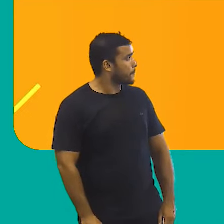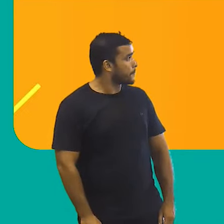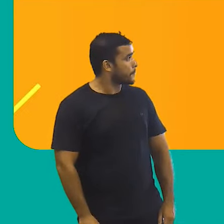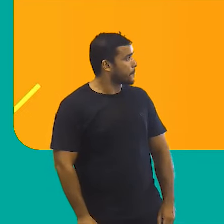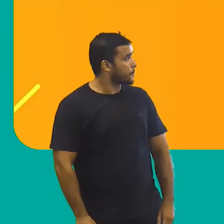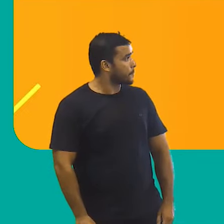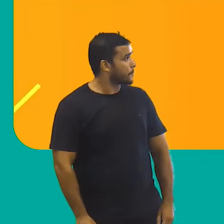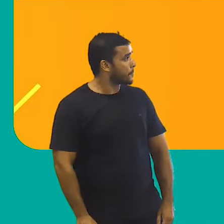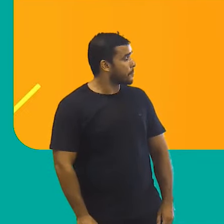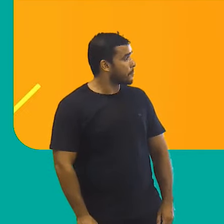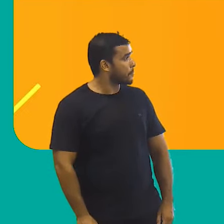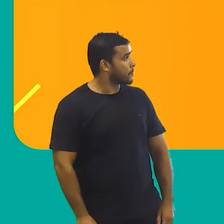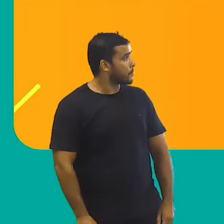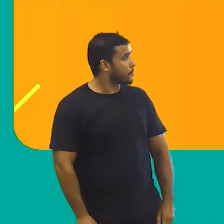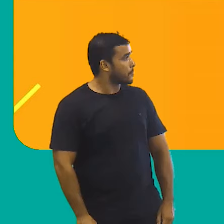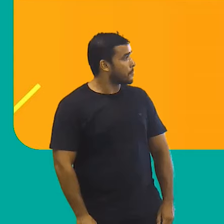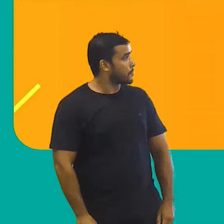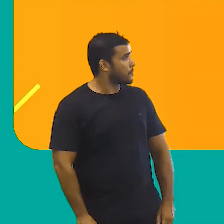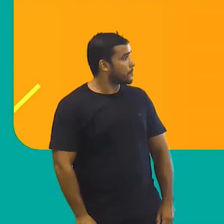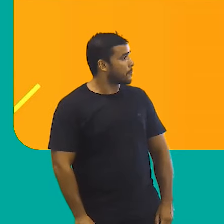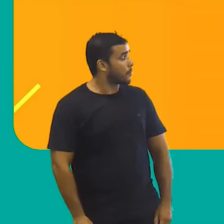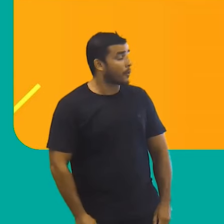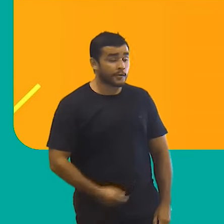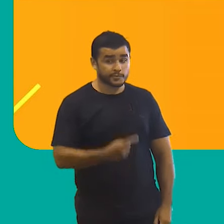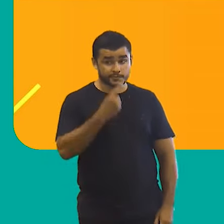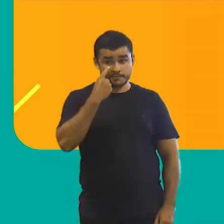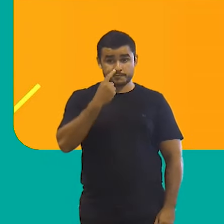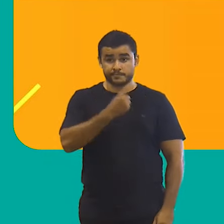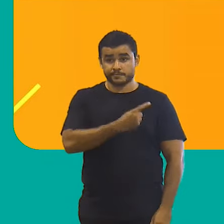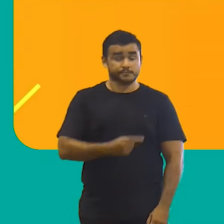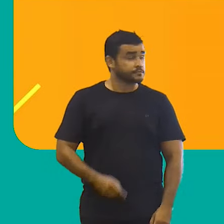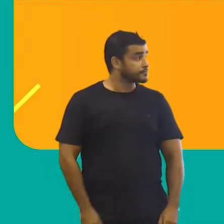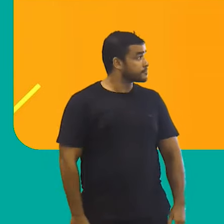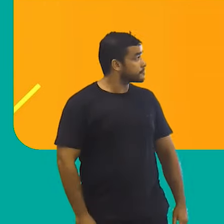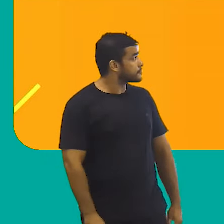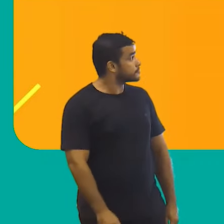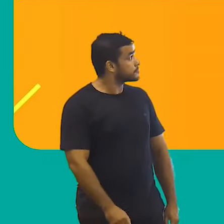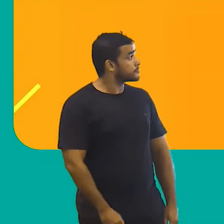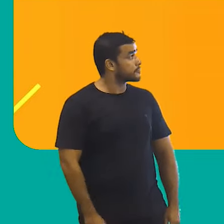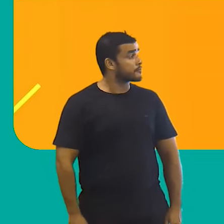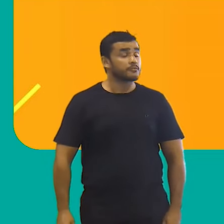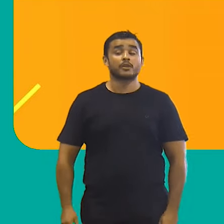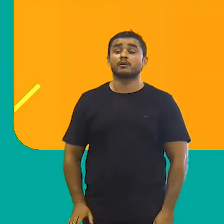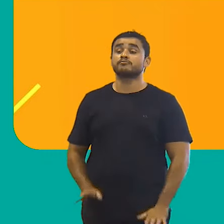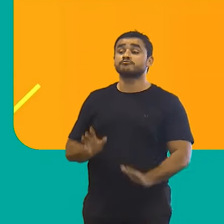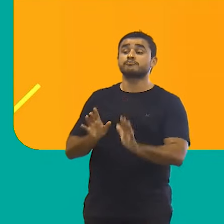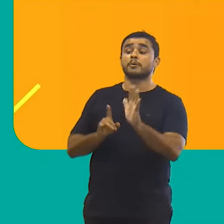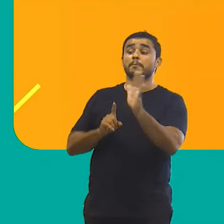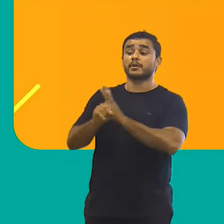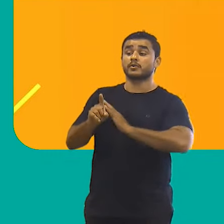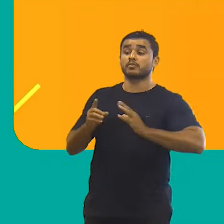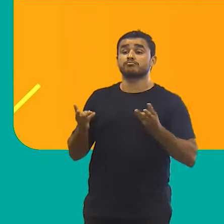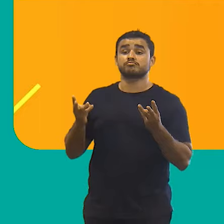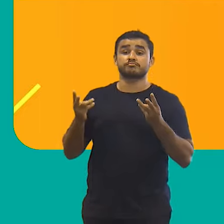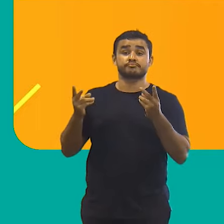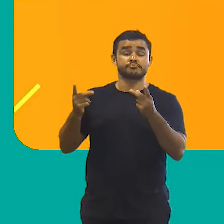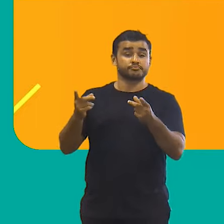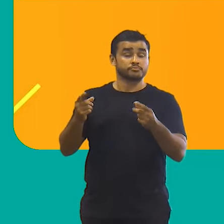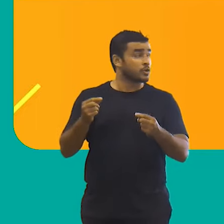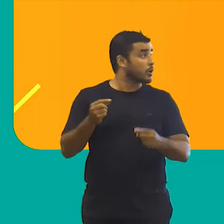O que ele me conta? A preocupação com a sustentabilidade faz com que se procurem cada vez